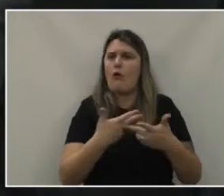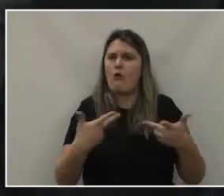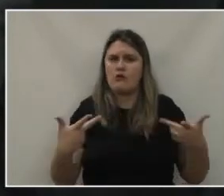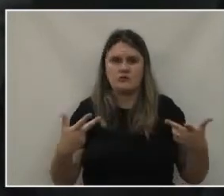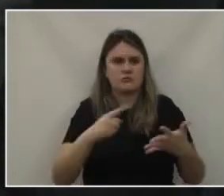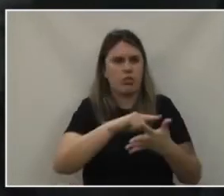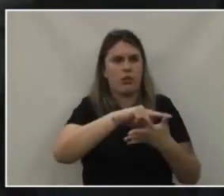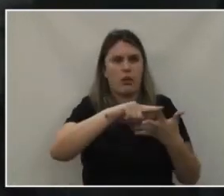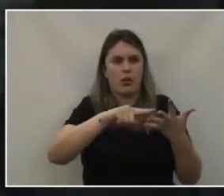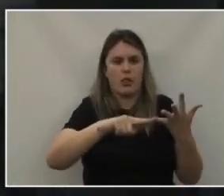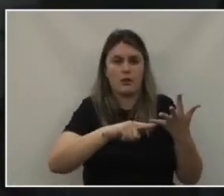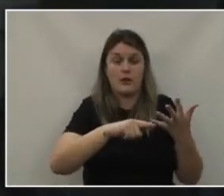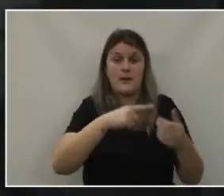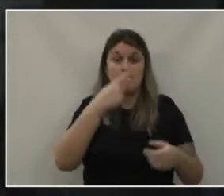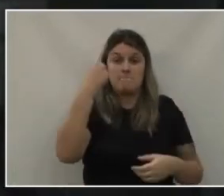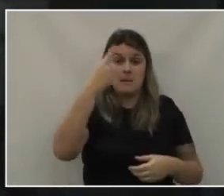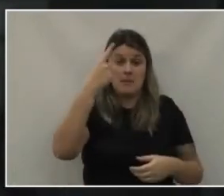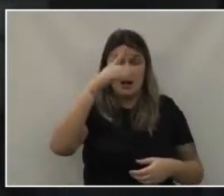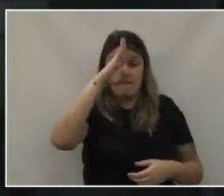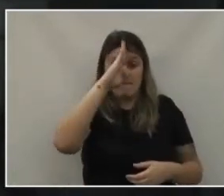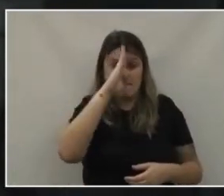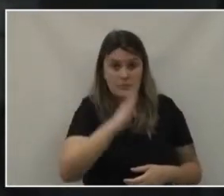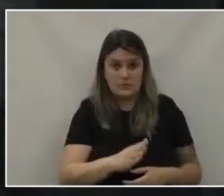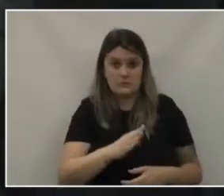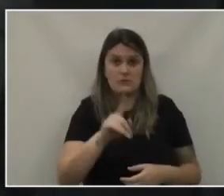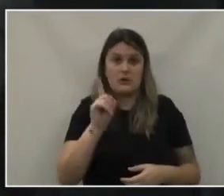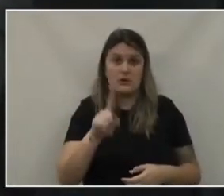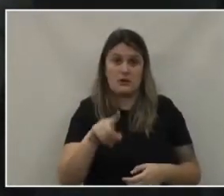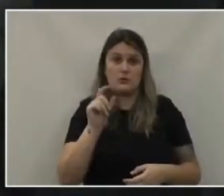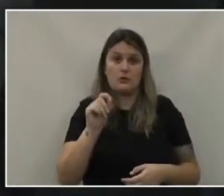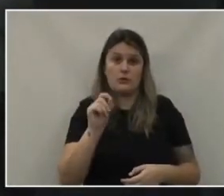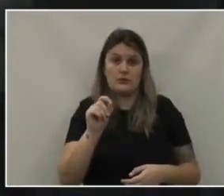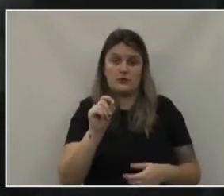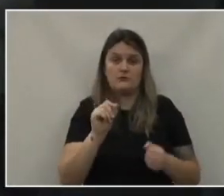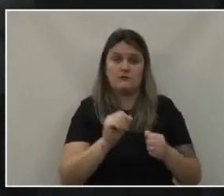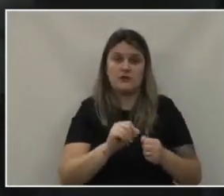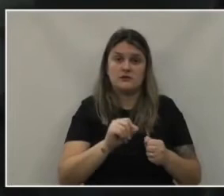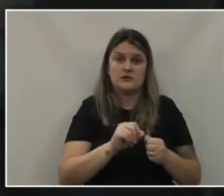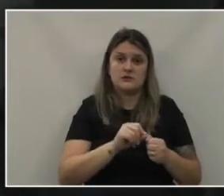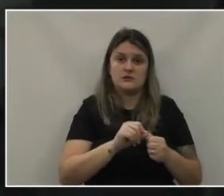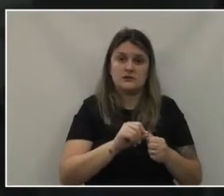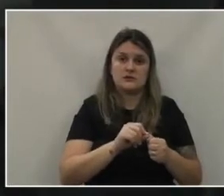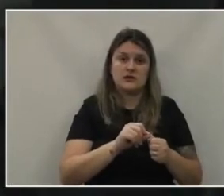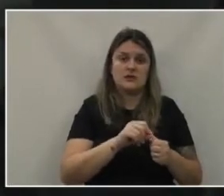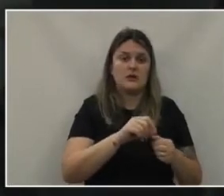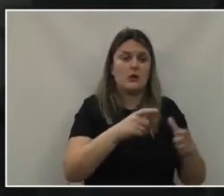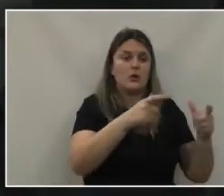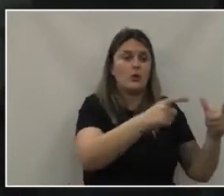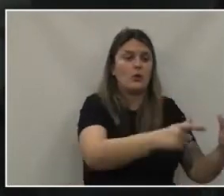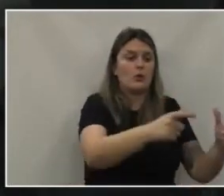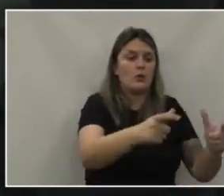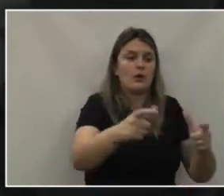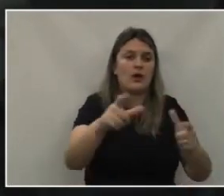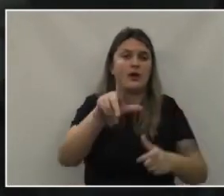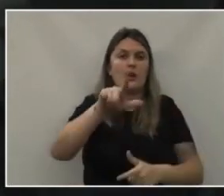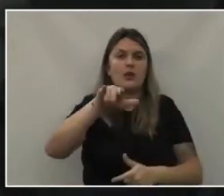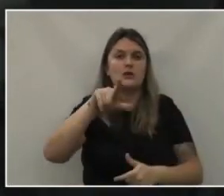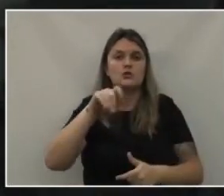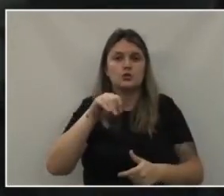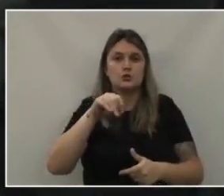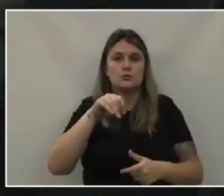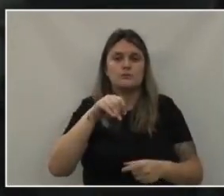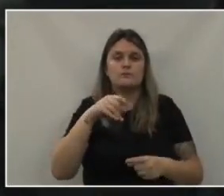ser feita, mas uma delas de suma importância é que seja feita a colocação de lixeiras em vários pontos da